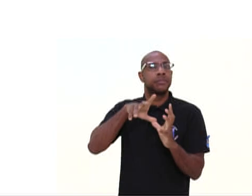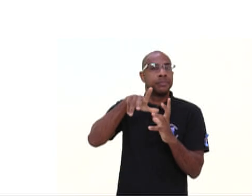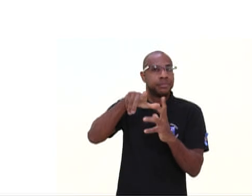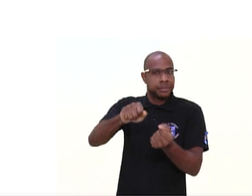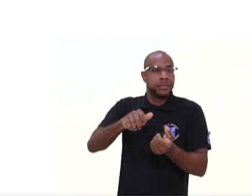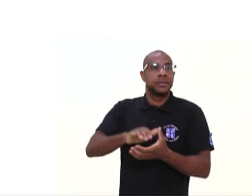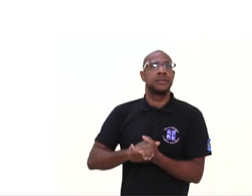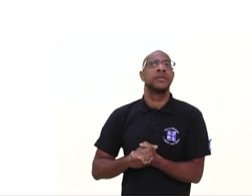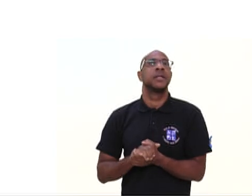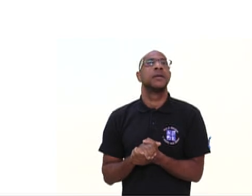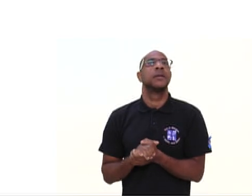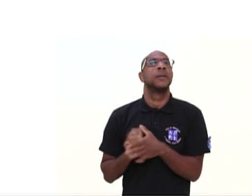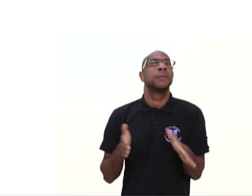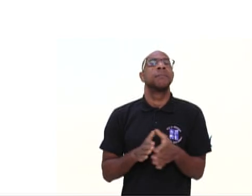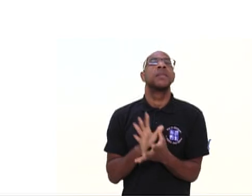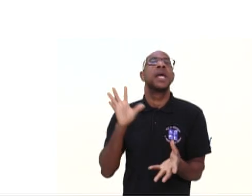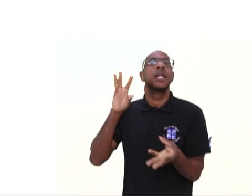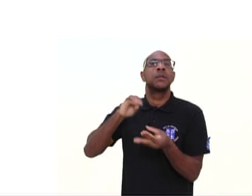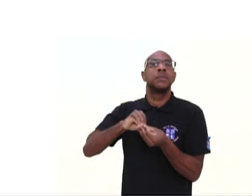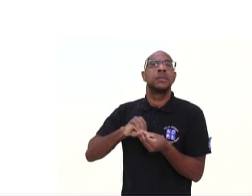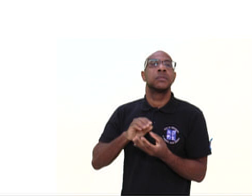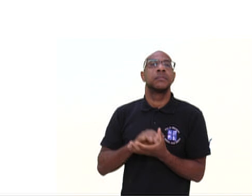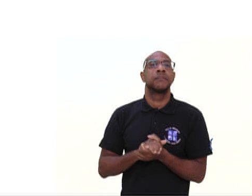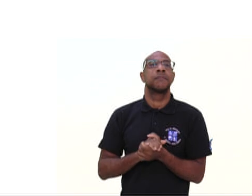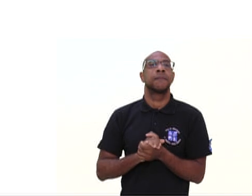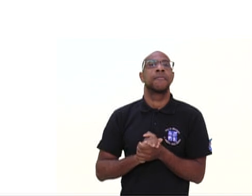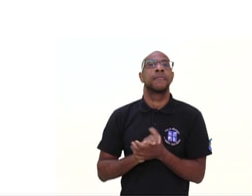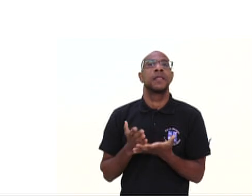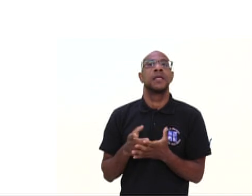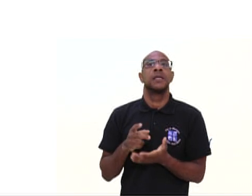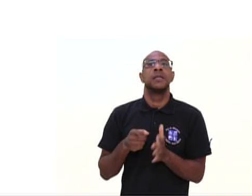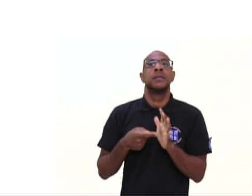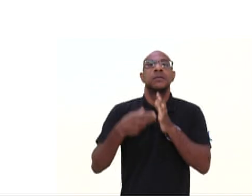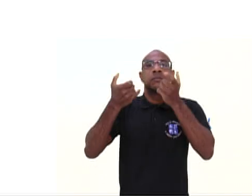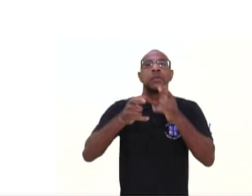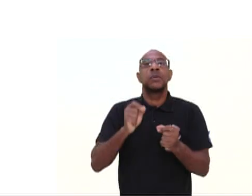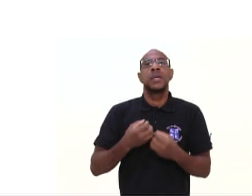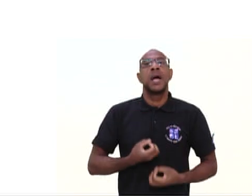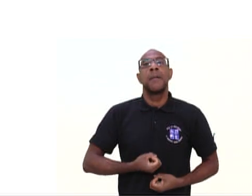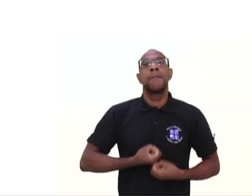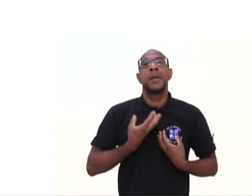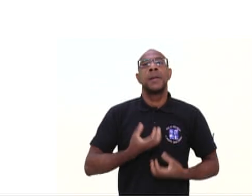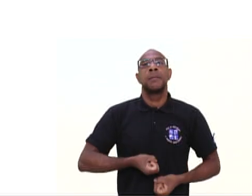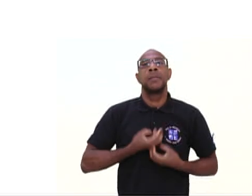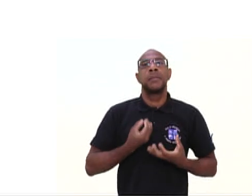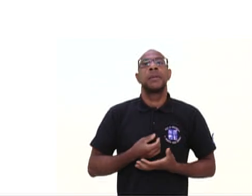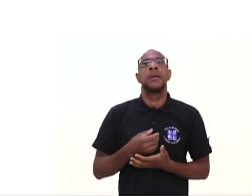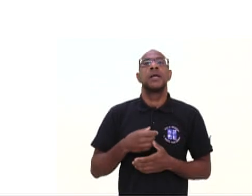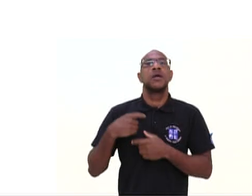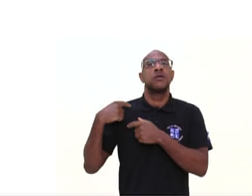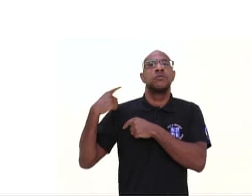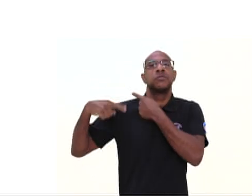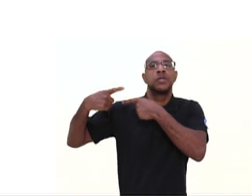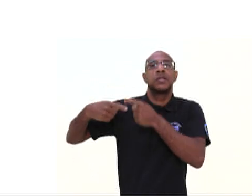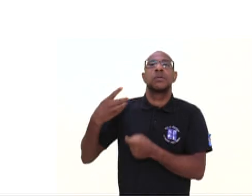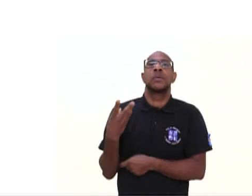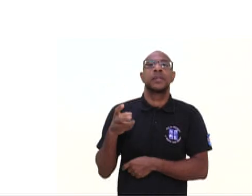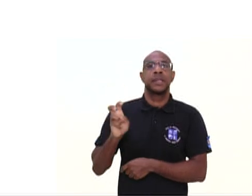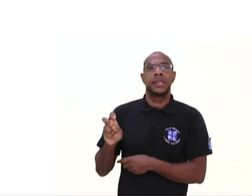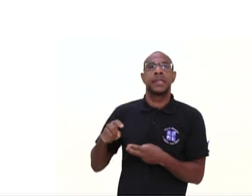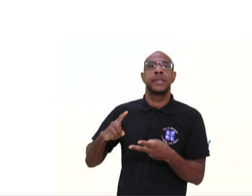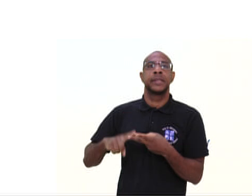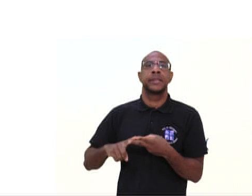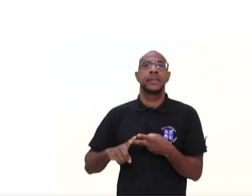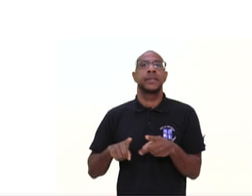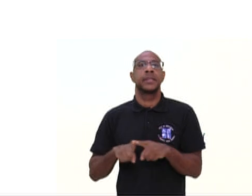parte. Resumindo, minha gente, retomamos a poesia, o conto e o romance da geração de 45, redescobrimos a